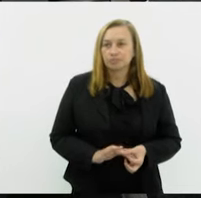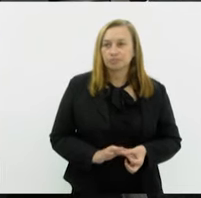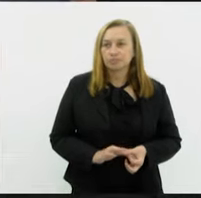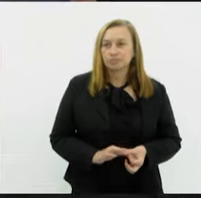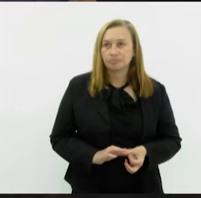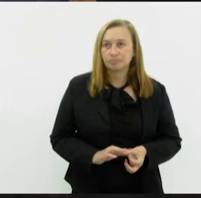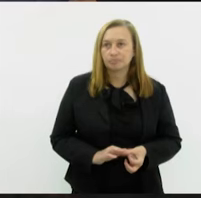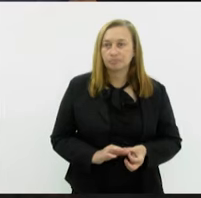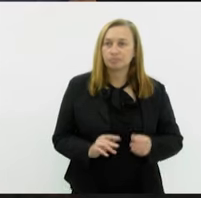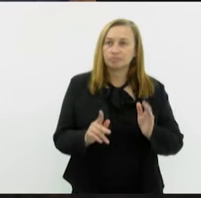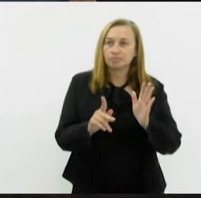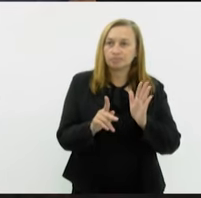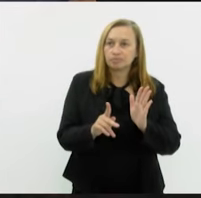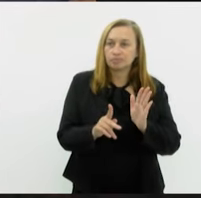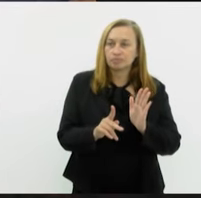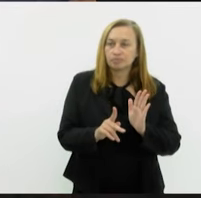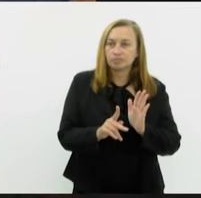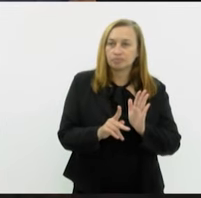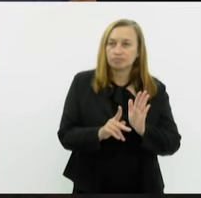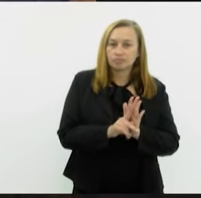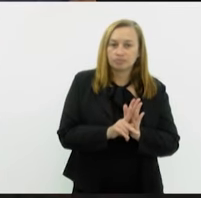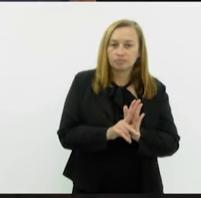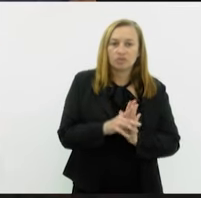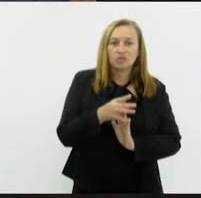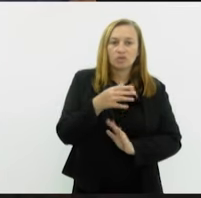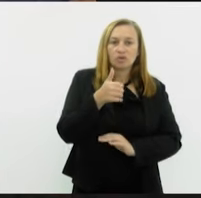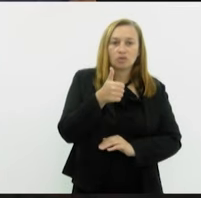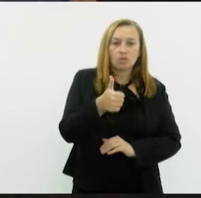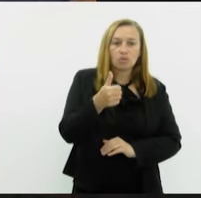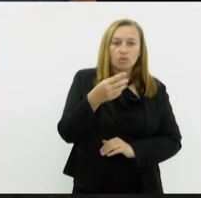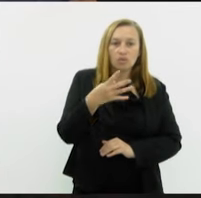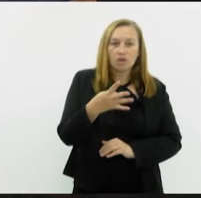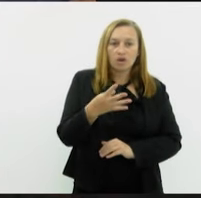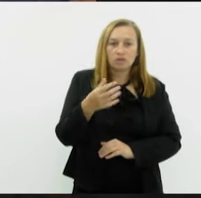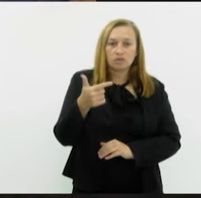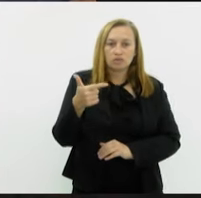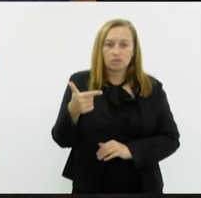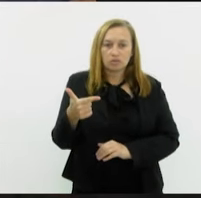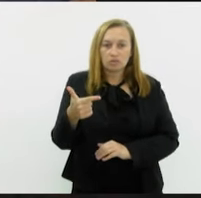Próximo projeto da pauta 142, retirado,